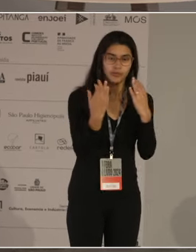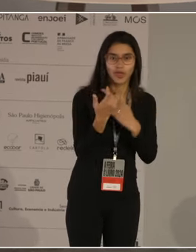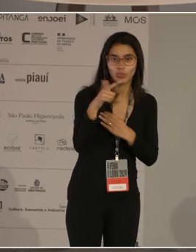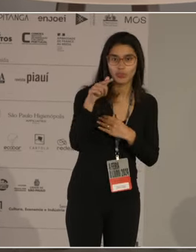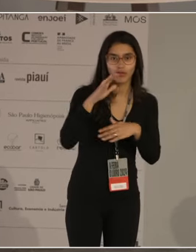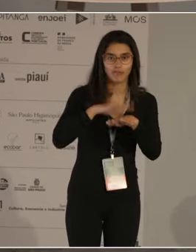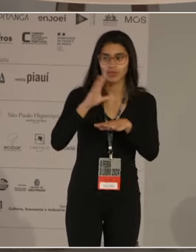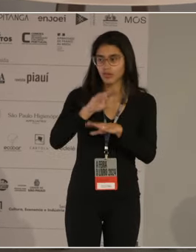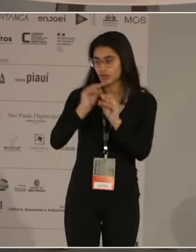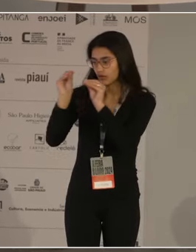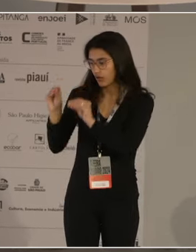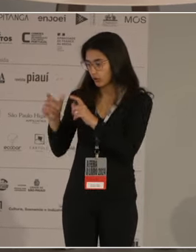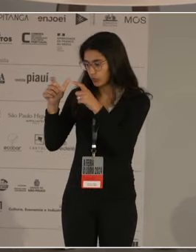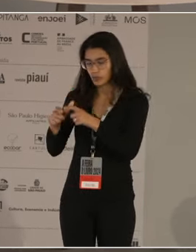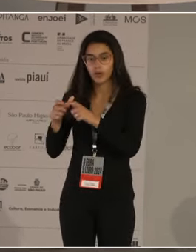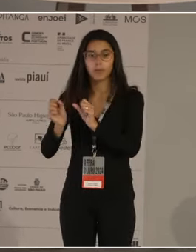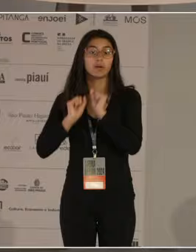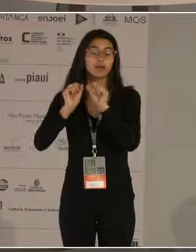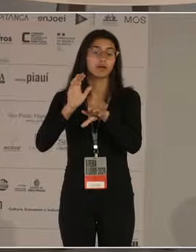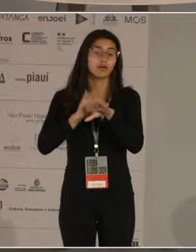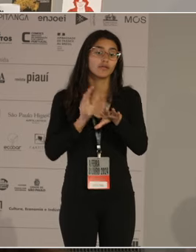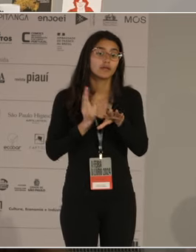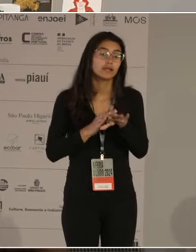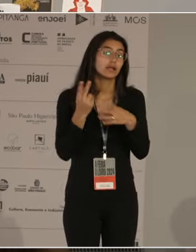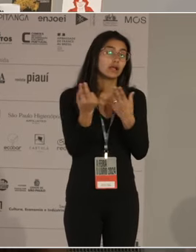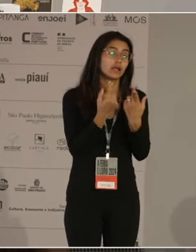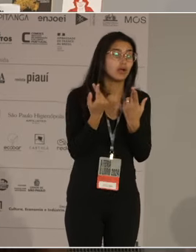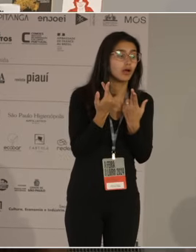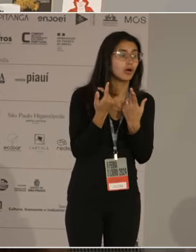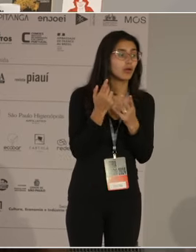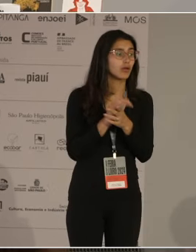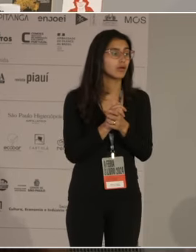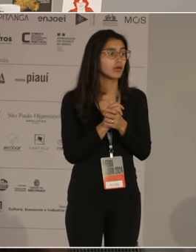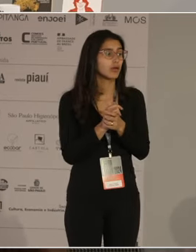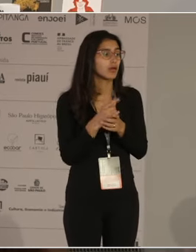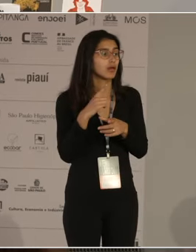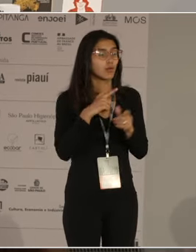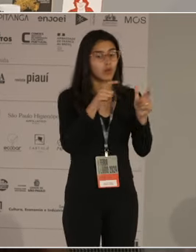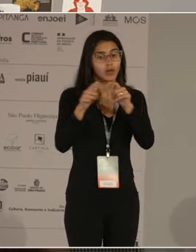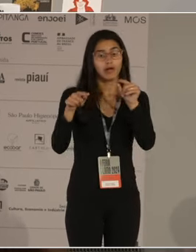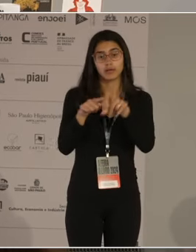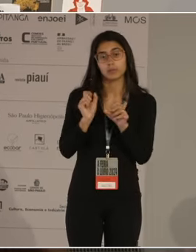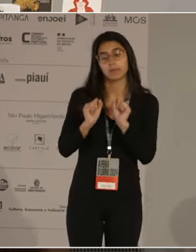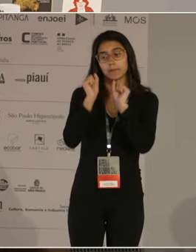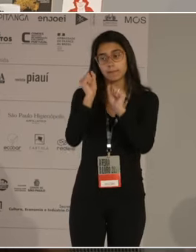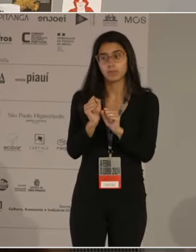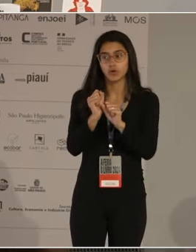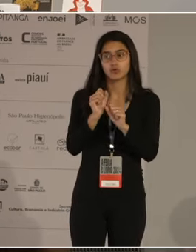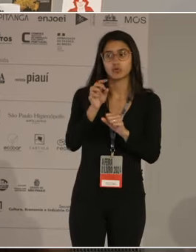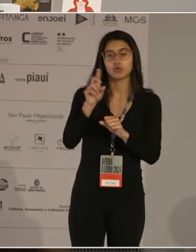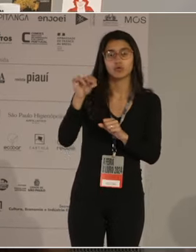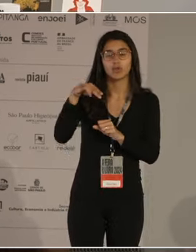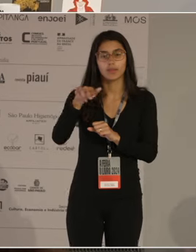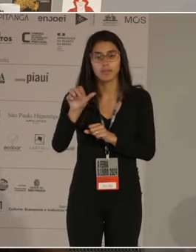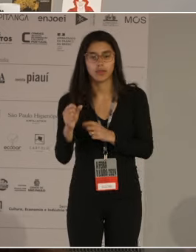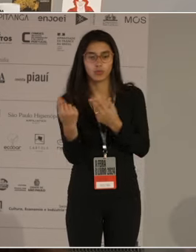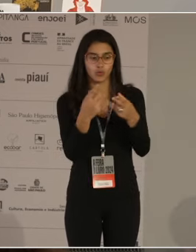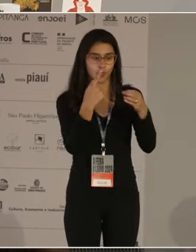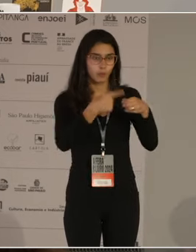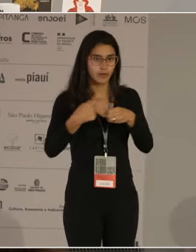que sair dali. Você poderia fazer algo como uma... Mesmo sendo um lugar que ninguém pode ir, zoneamento, que nem a cidade.